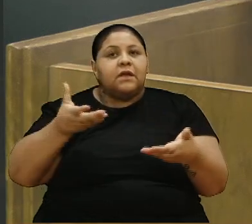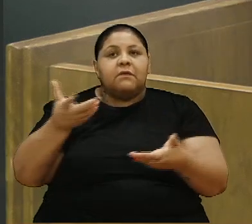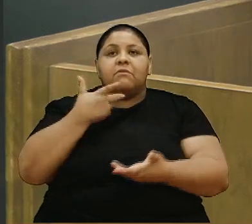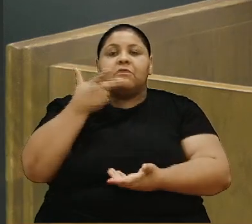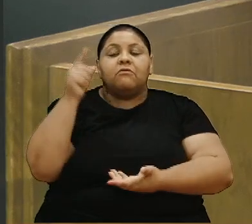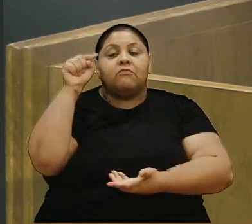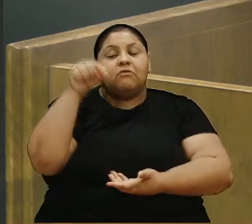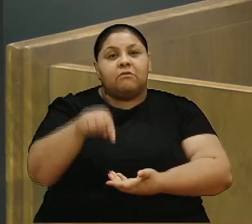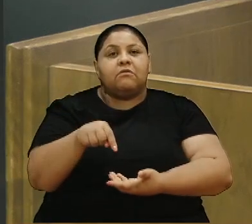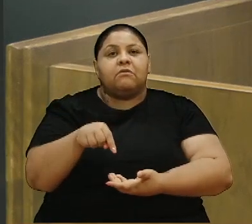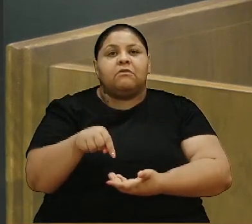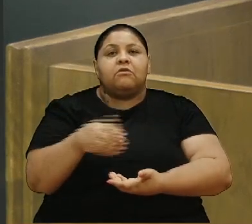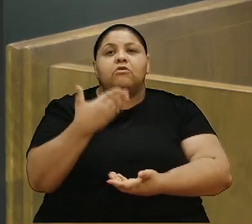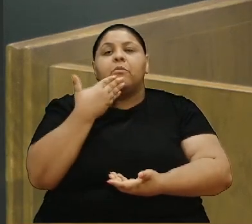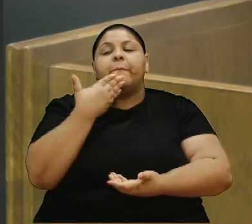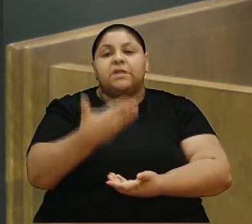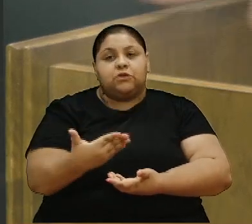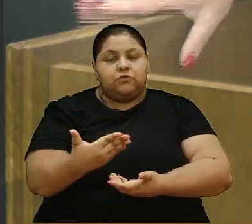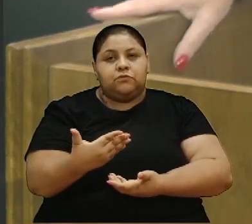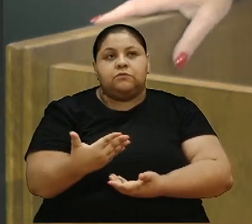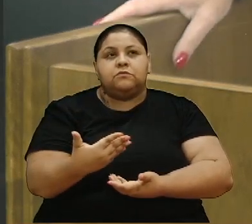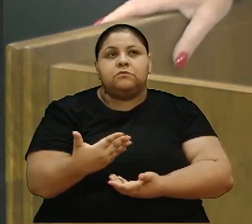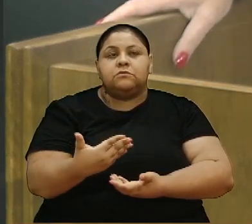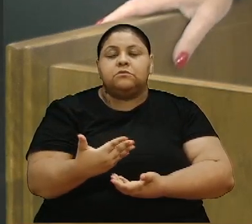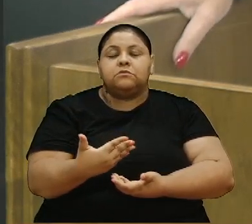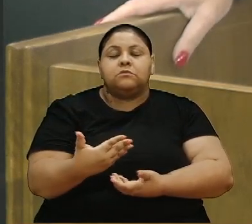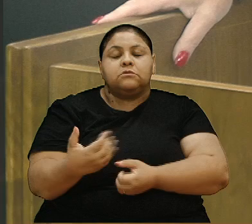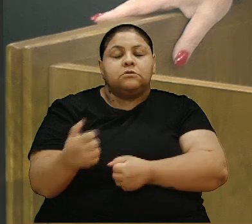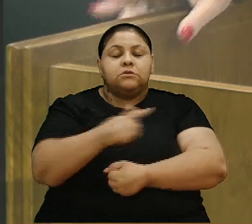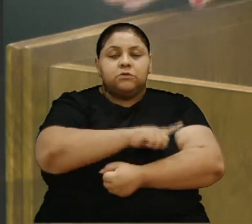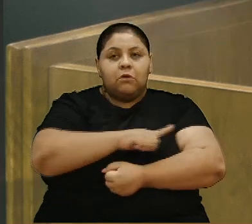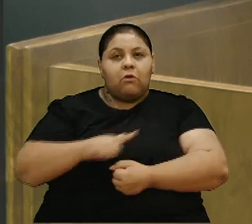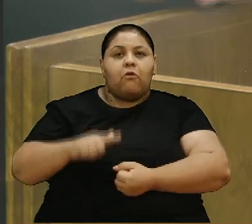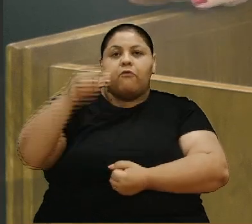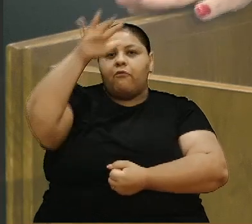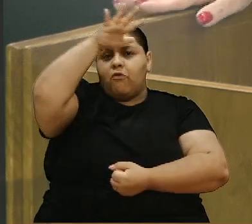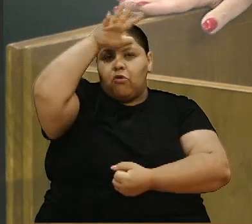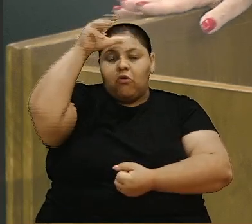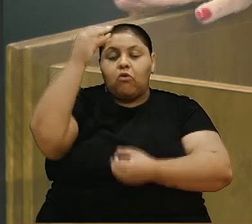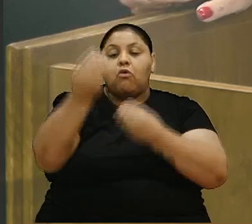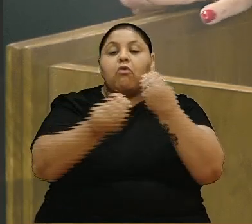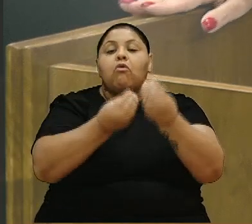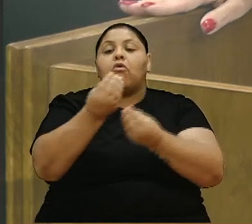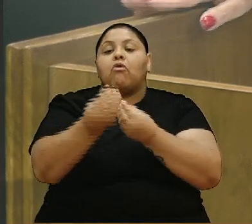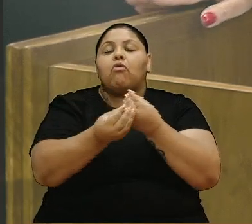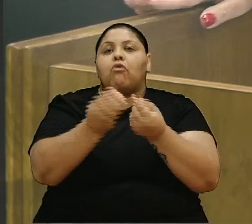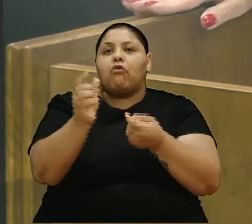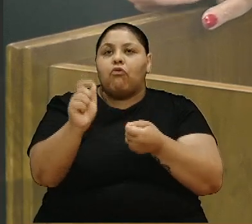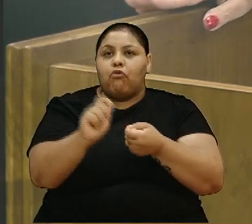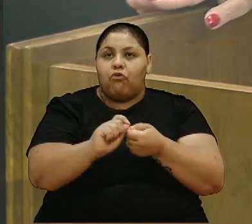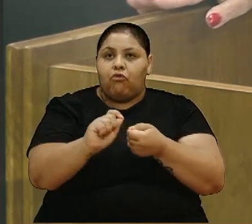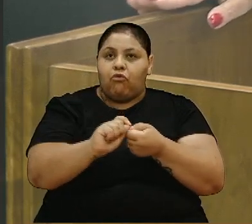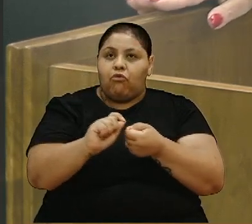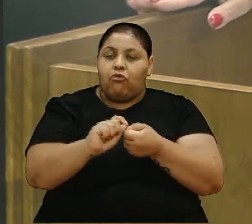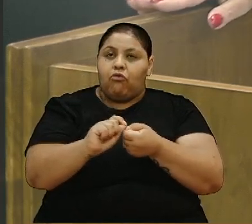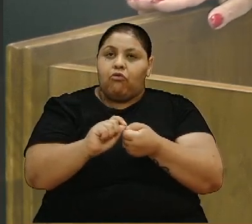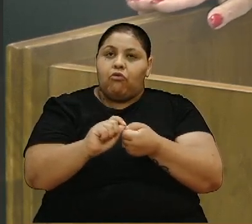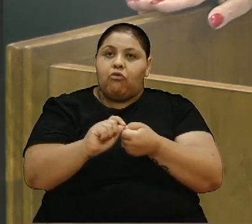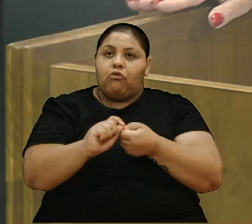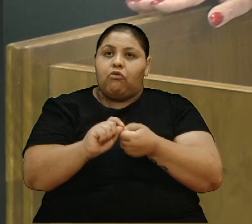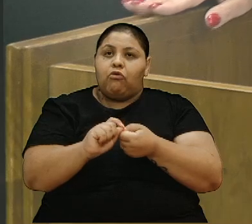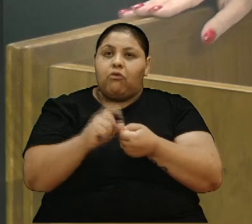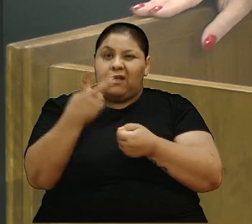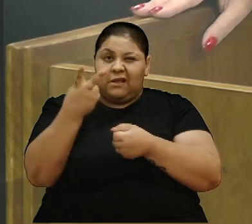aqui é um pedido ao governo municipal do que tem sido feito a partir